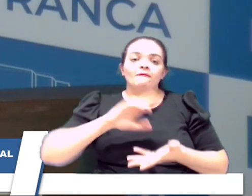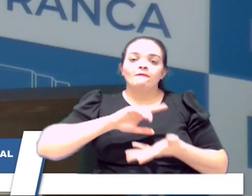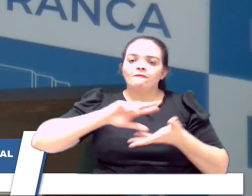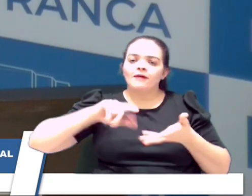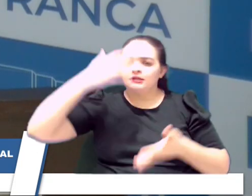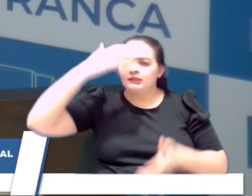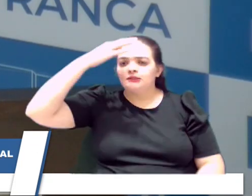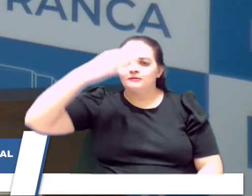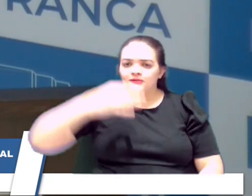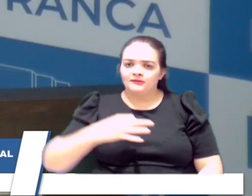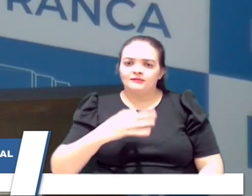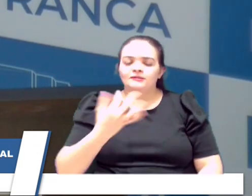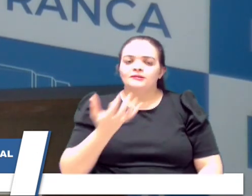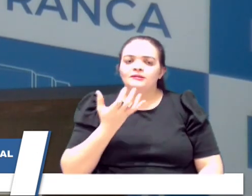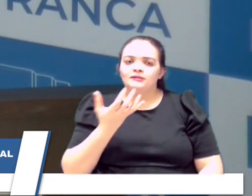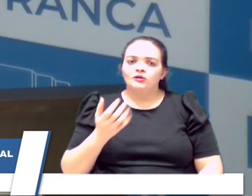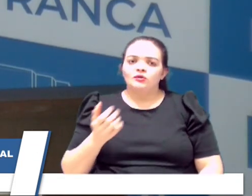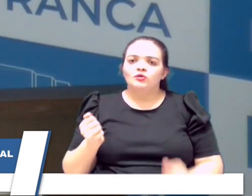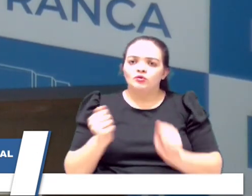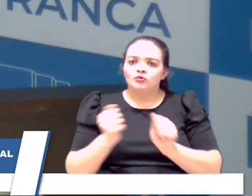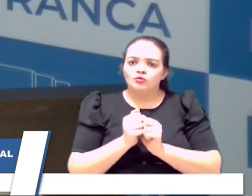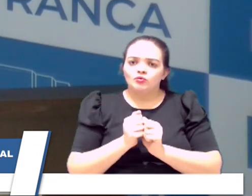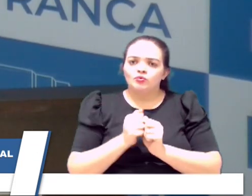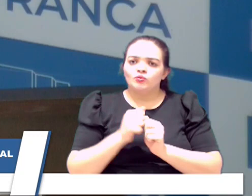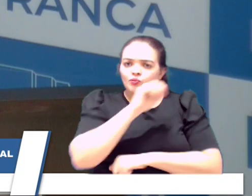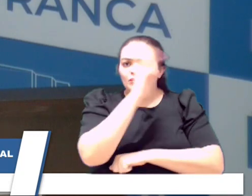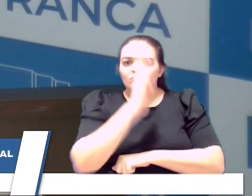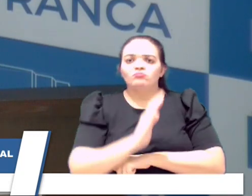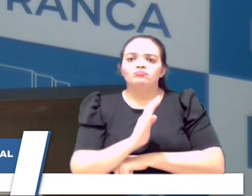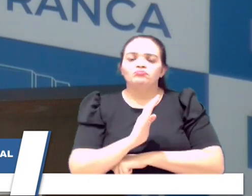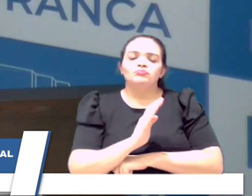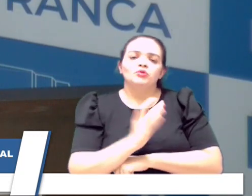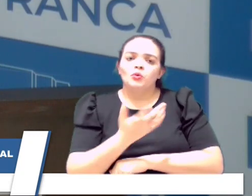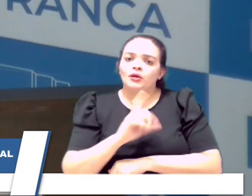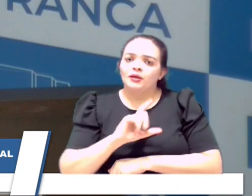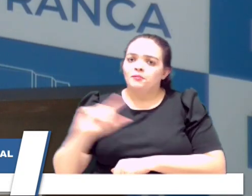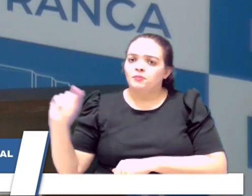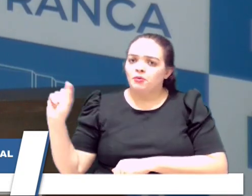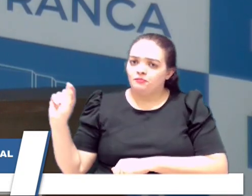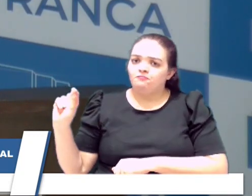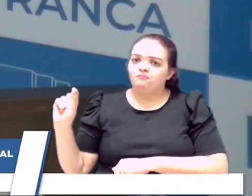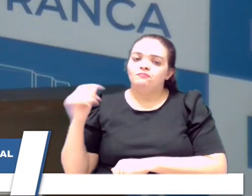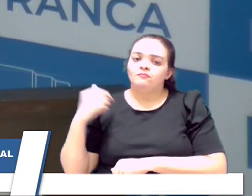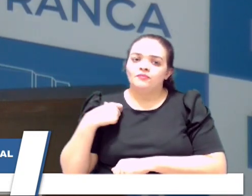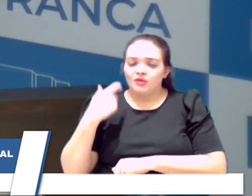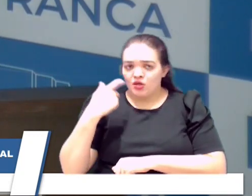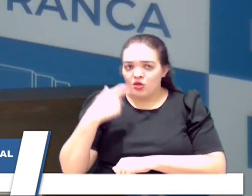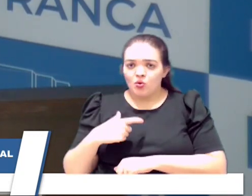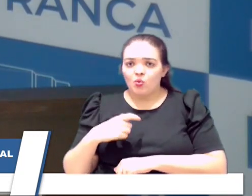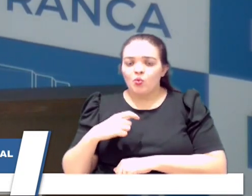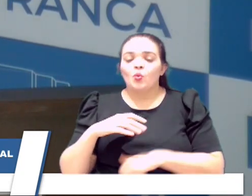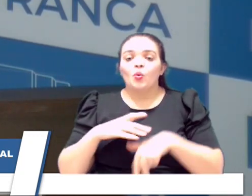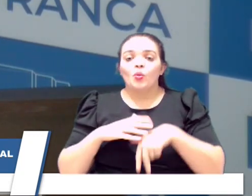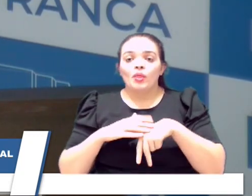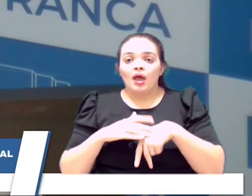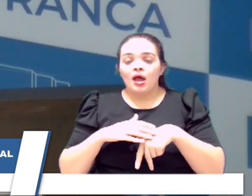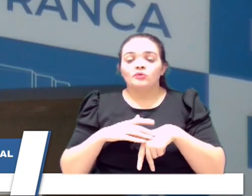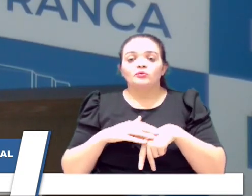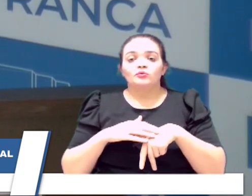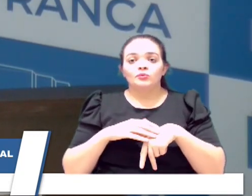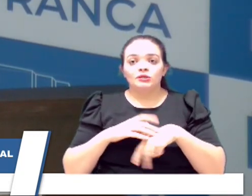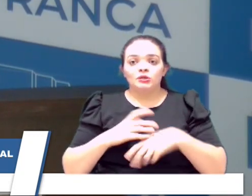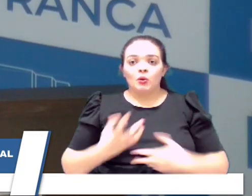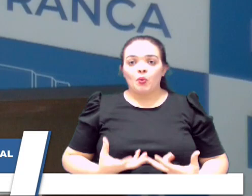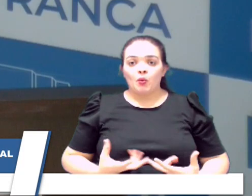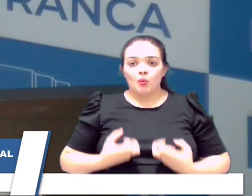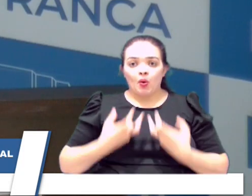certeza que gostariam de ter ficado no nosso país, não gostariam de ter ido embora. Eu sou oncologista, eu trabalho com câncer, eu trabalho